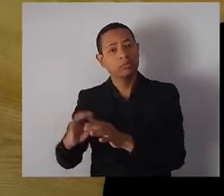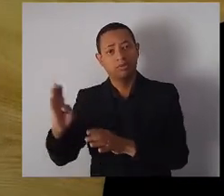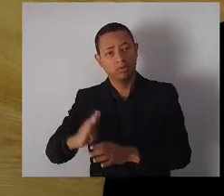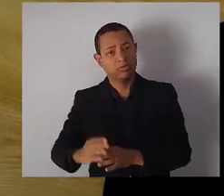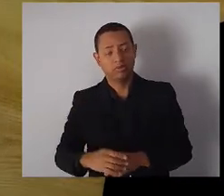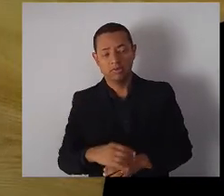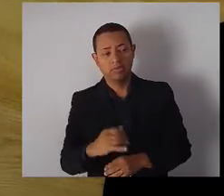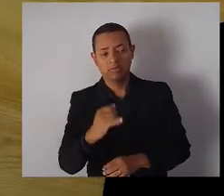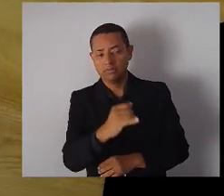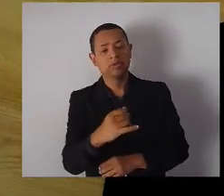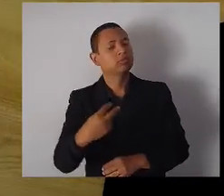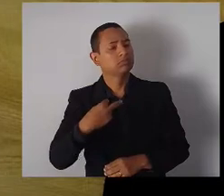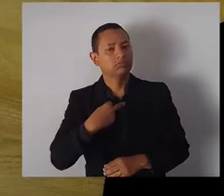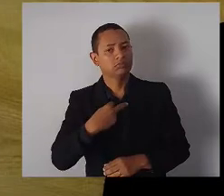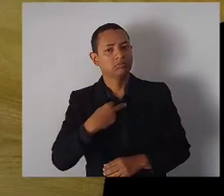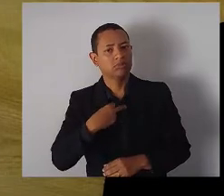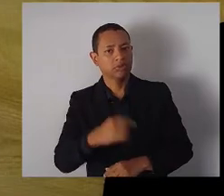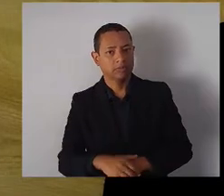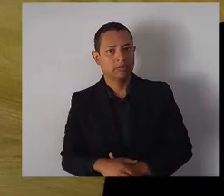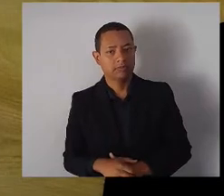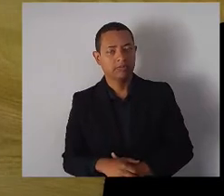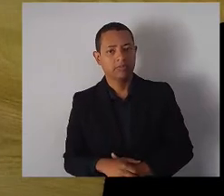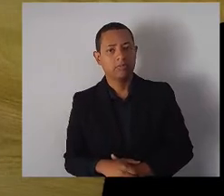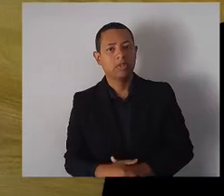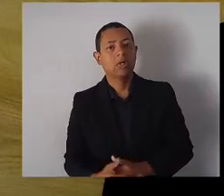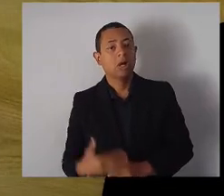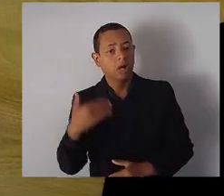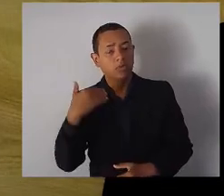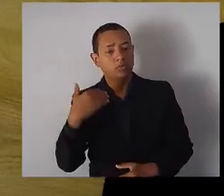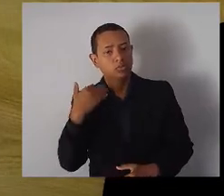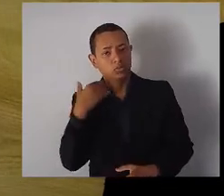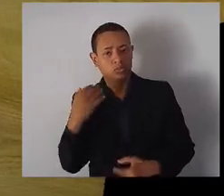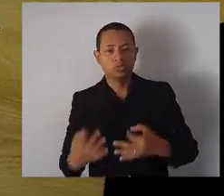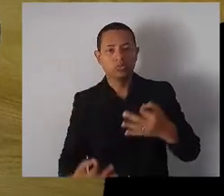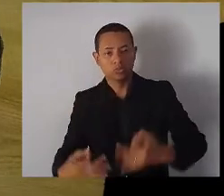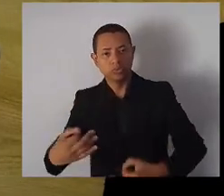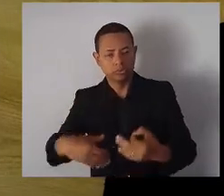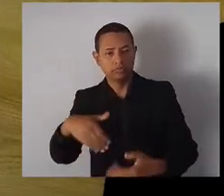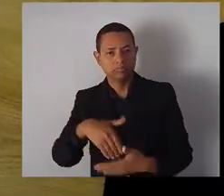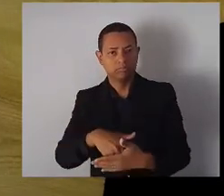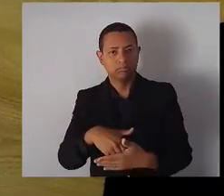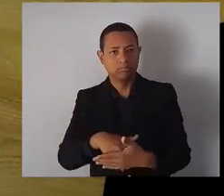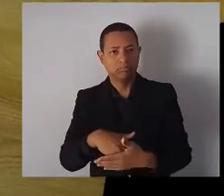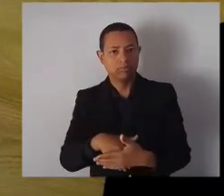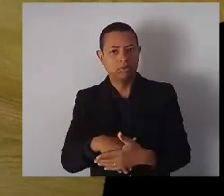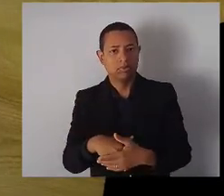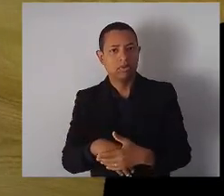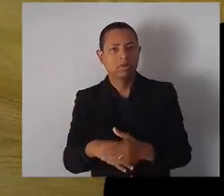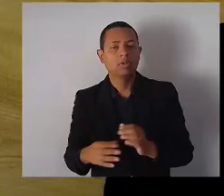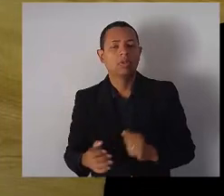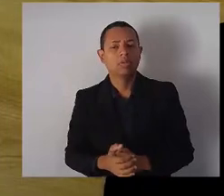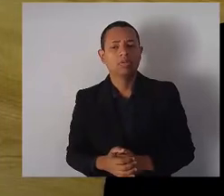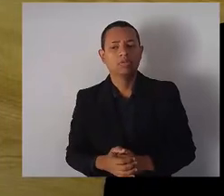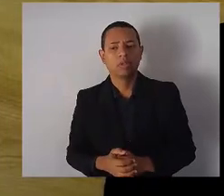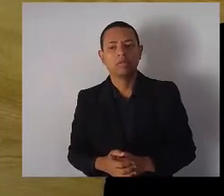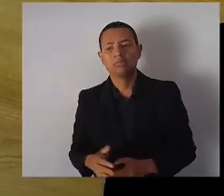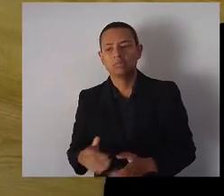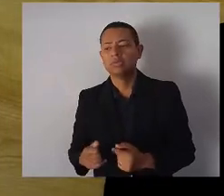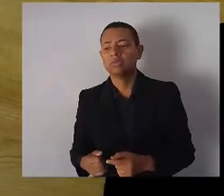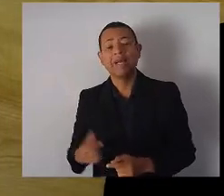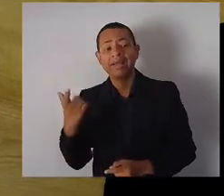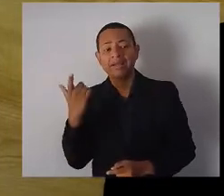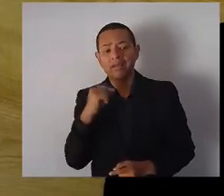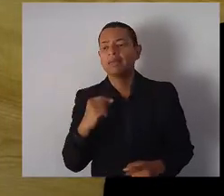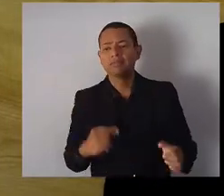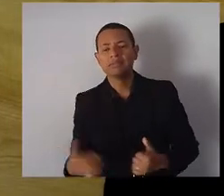O juiz chegou a oficiar o juiz eleitoral para que indicasse a quem seria aí o candidato,